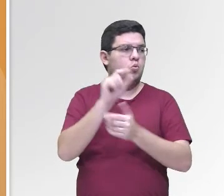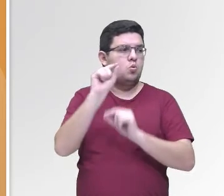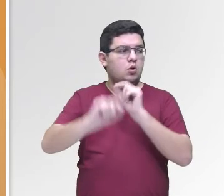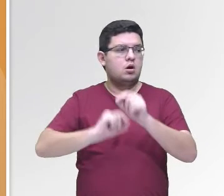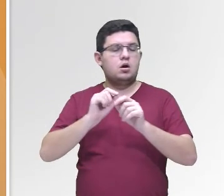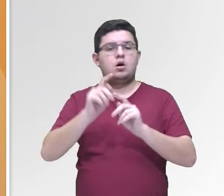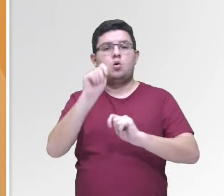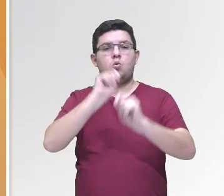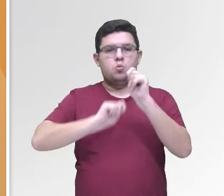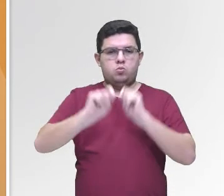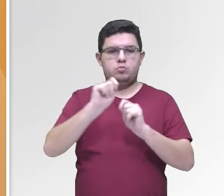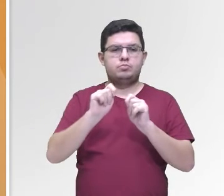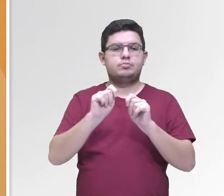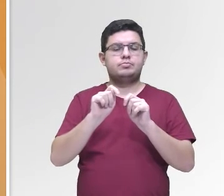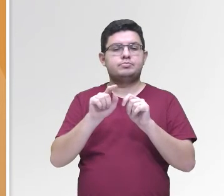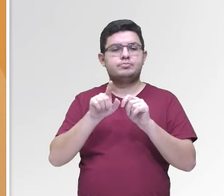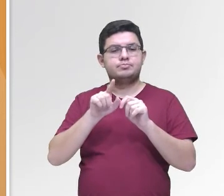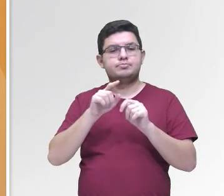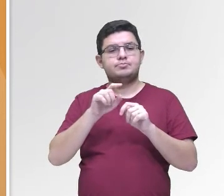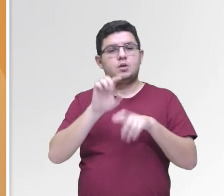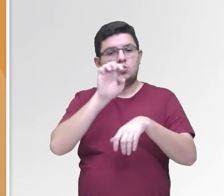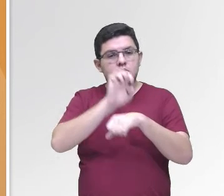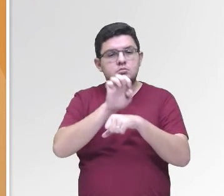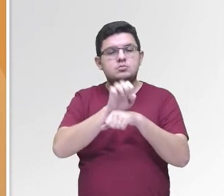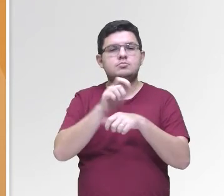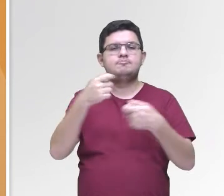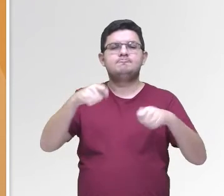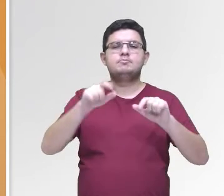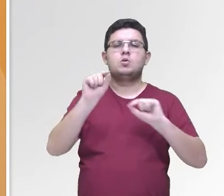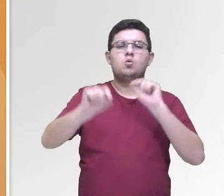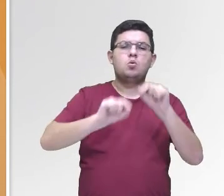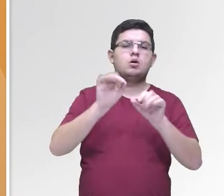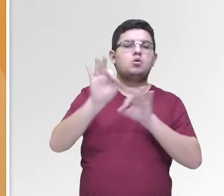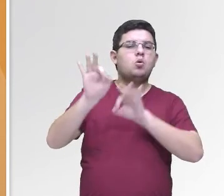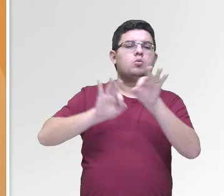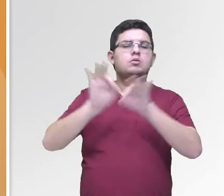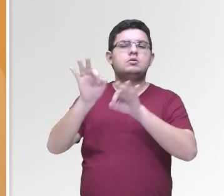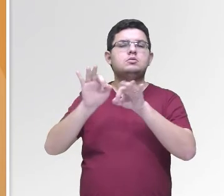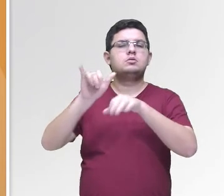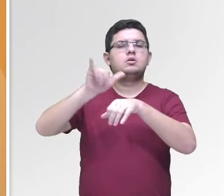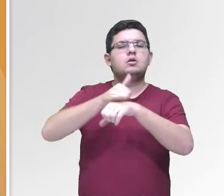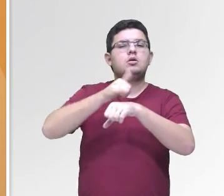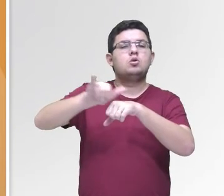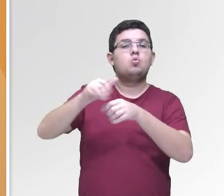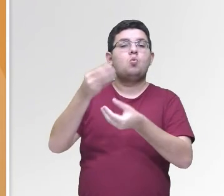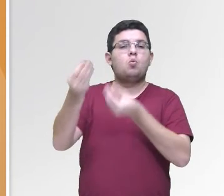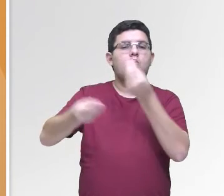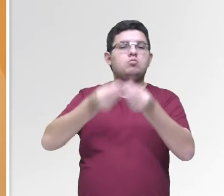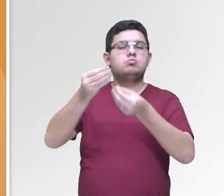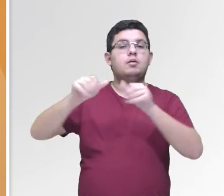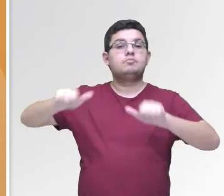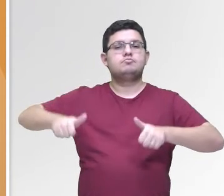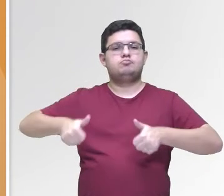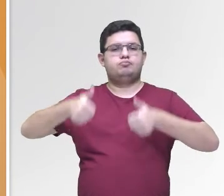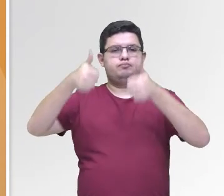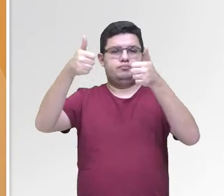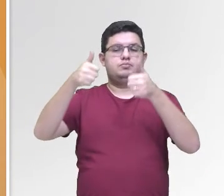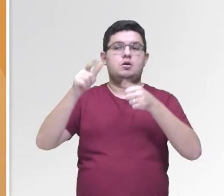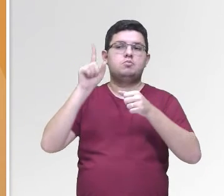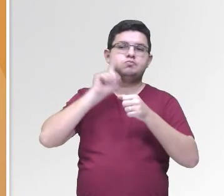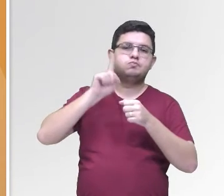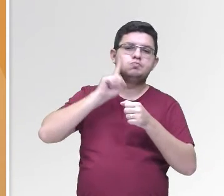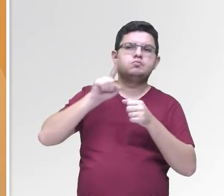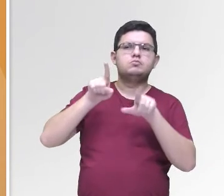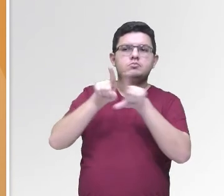Estado precisava, então, encontrar estratégias para tirar o país, no caso, Estados Unidos, né, e os outros